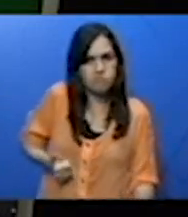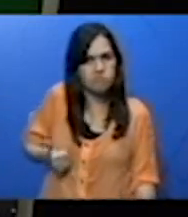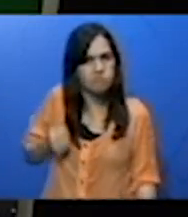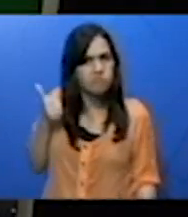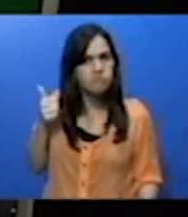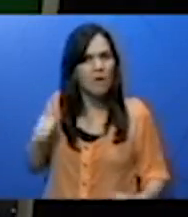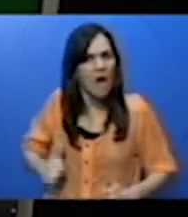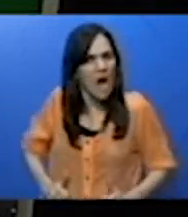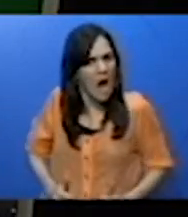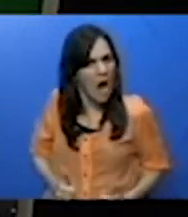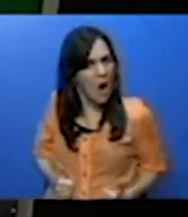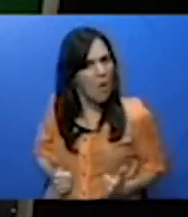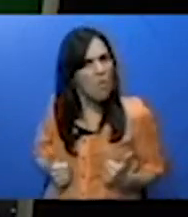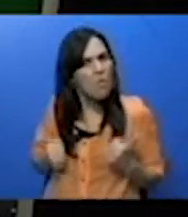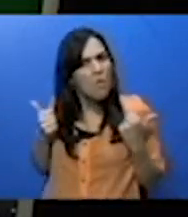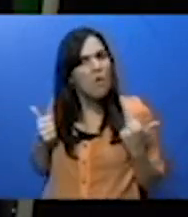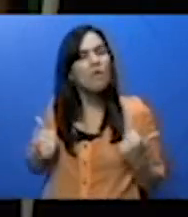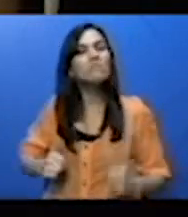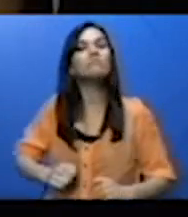arrogante,